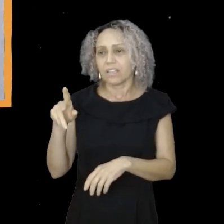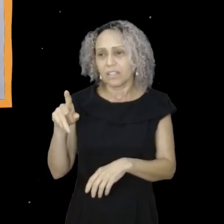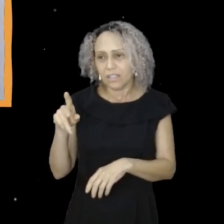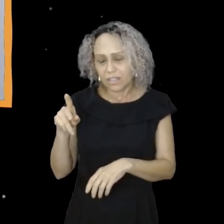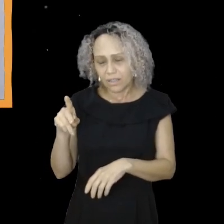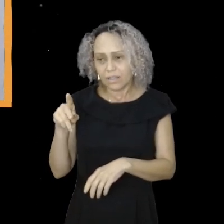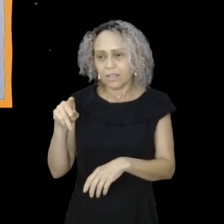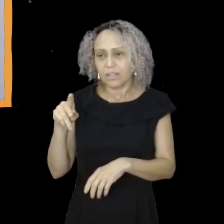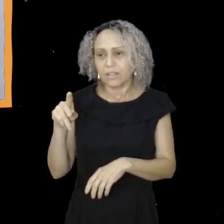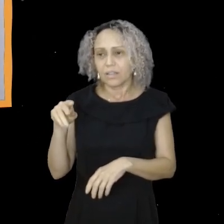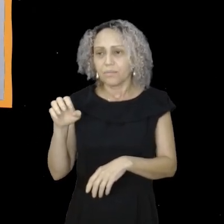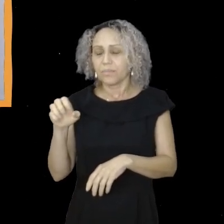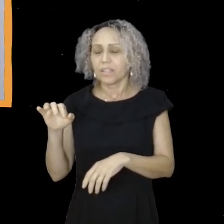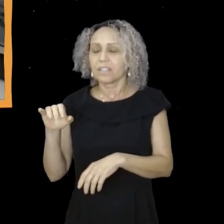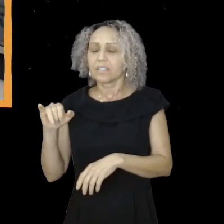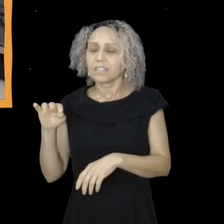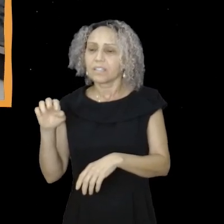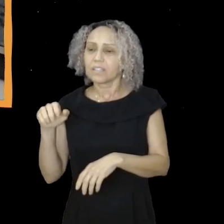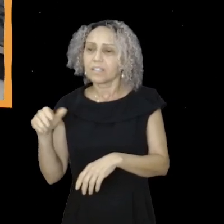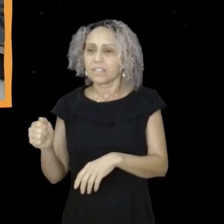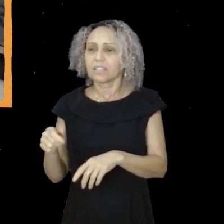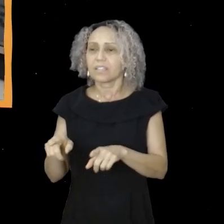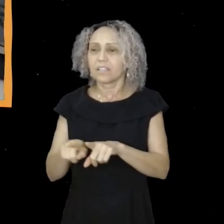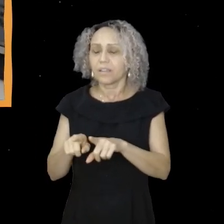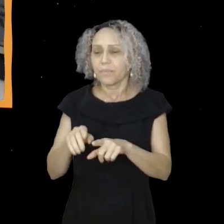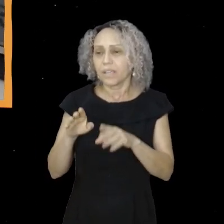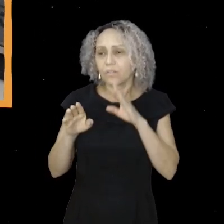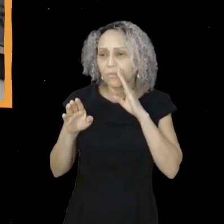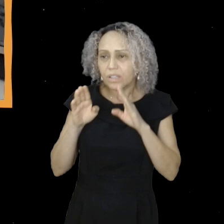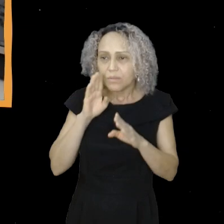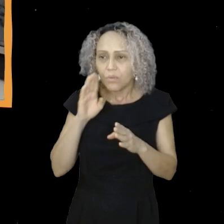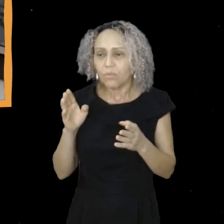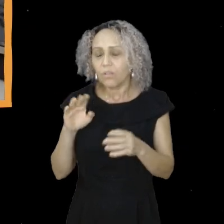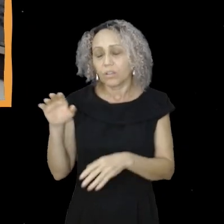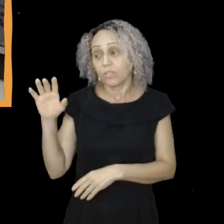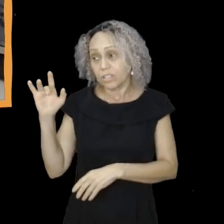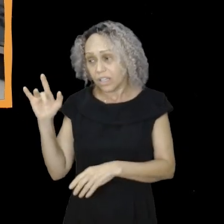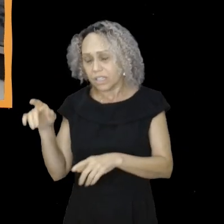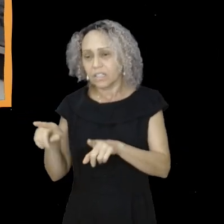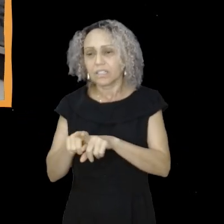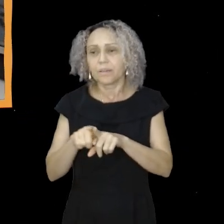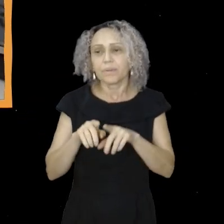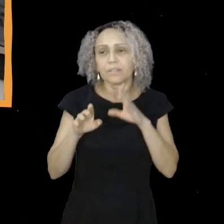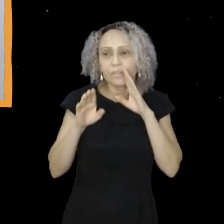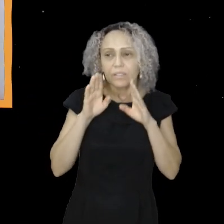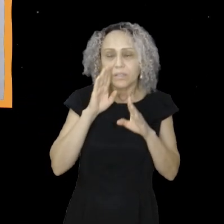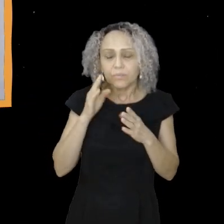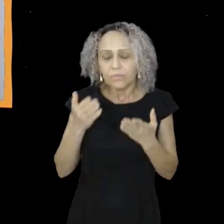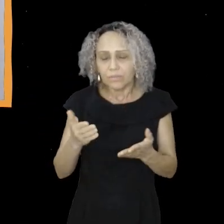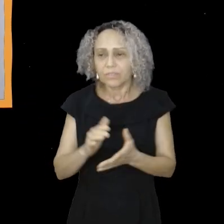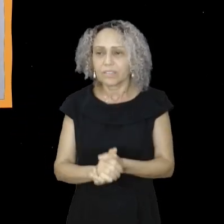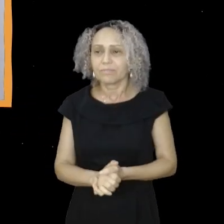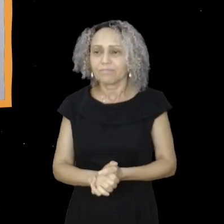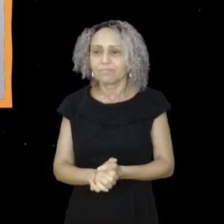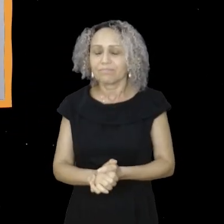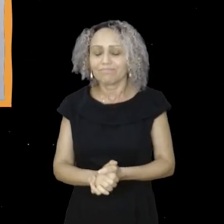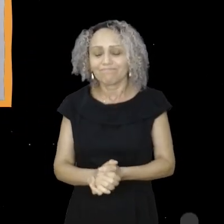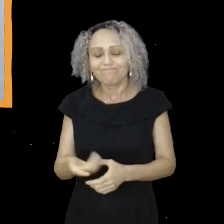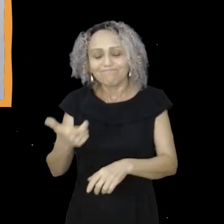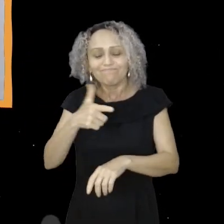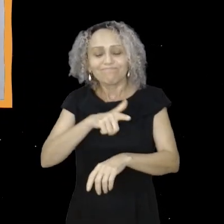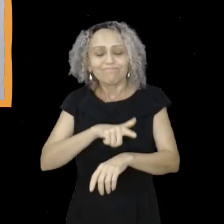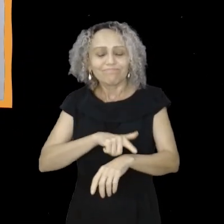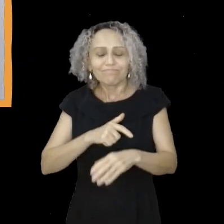E @criaspetistas no Twitter. Vocês também podem mandar lá pelas redes sociais do PT, viu, gente? Então corre, mandem pra gente. E mais uma vez, gente,